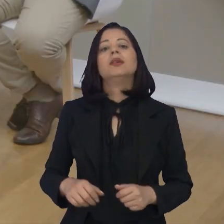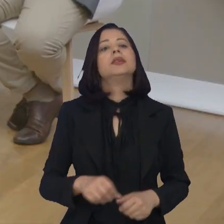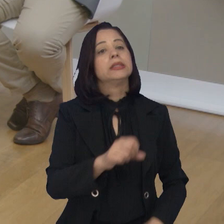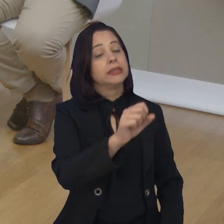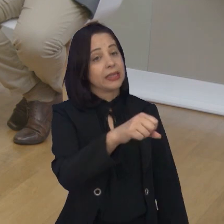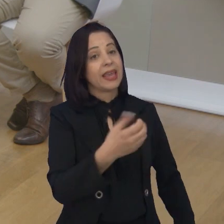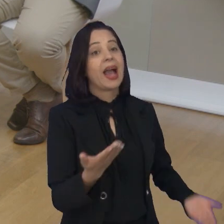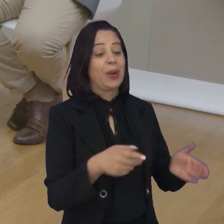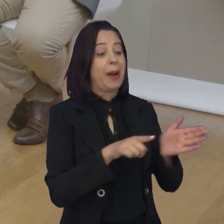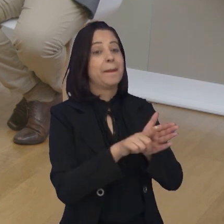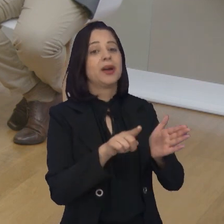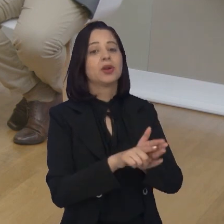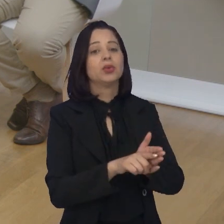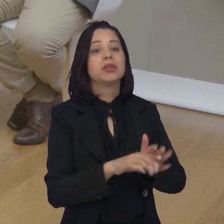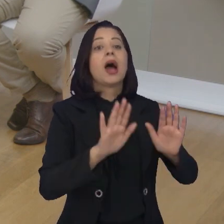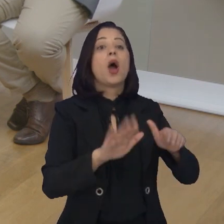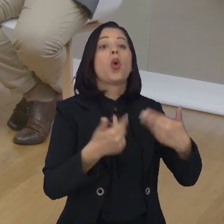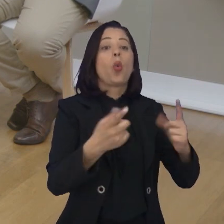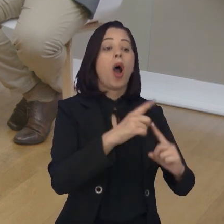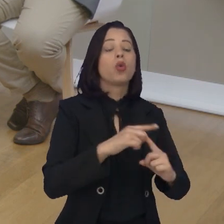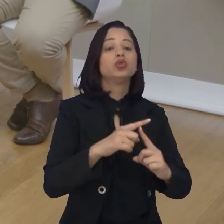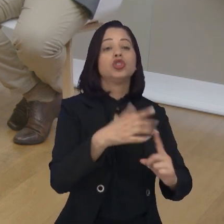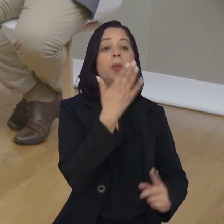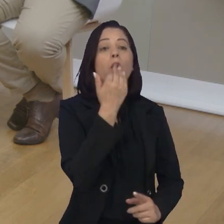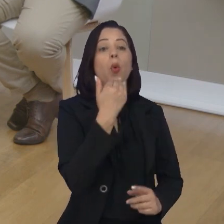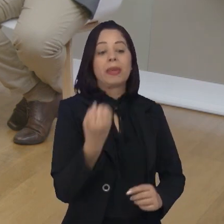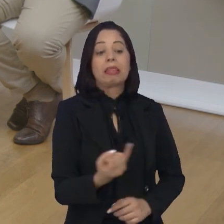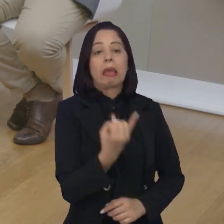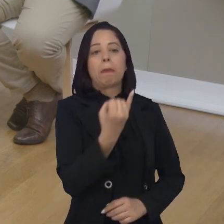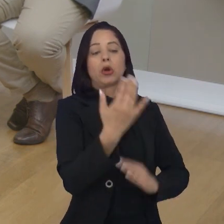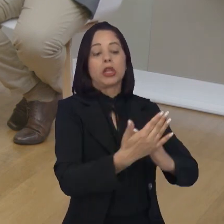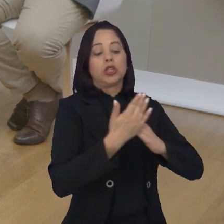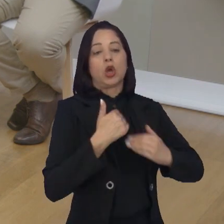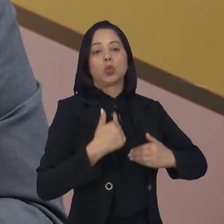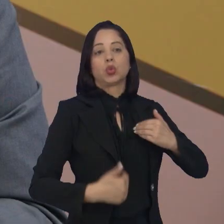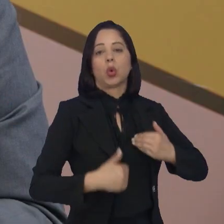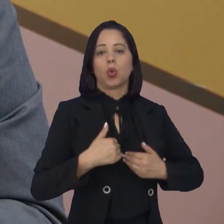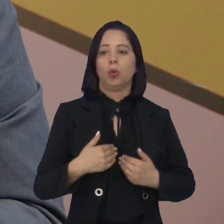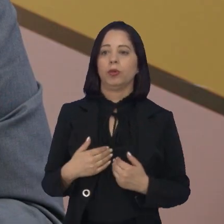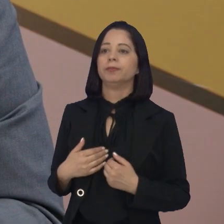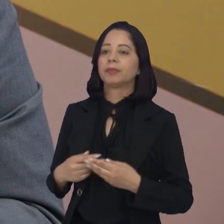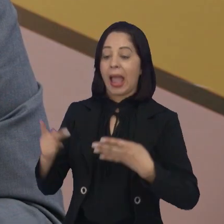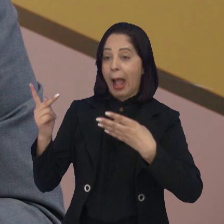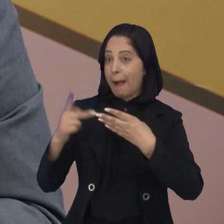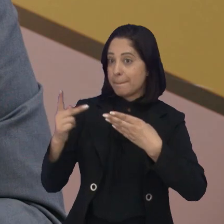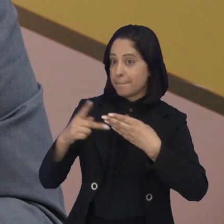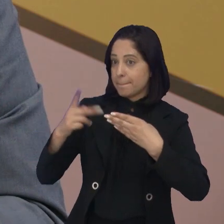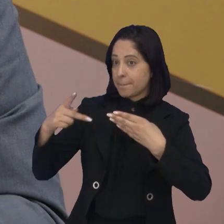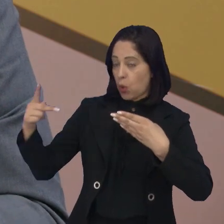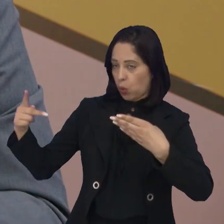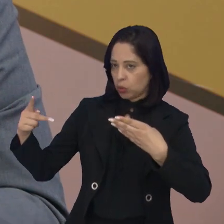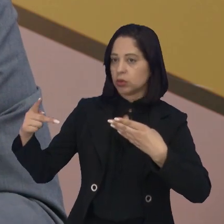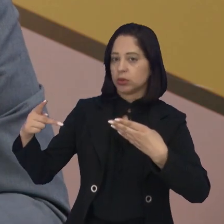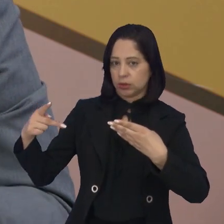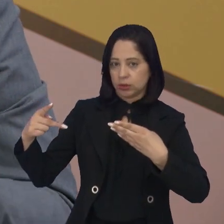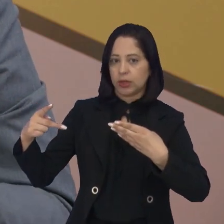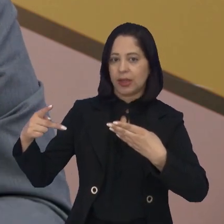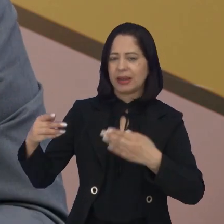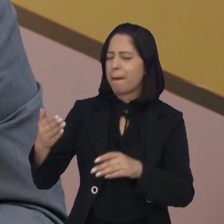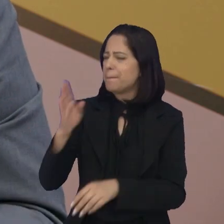seria a minha próxima pergunta. Quais os alimentos que são fundamentais? Exatamente. A proteína, né, é o